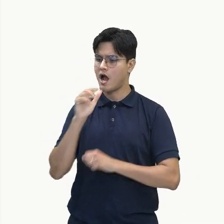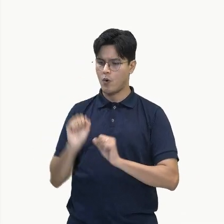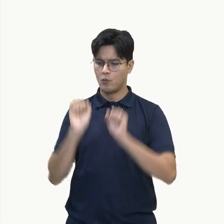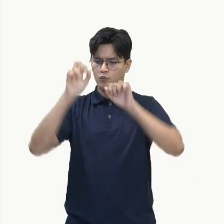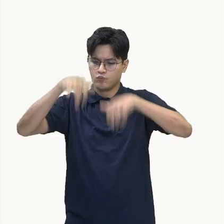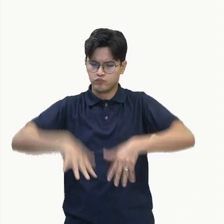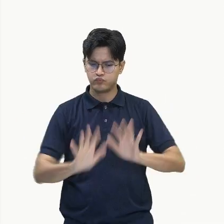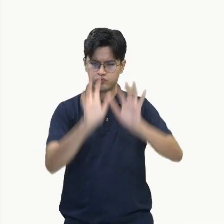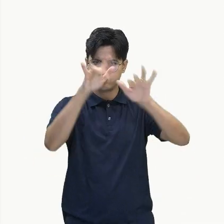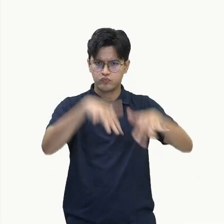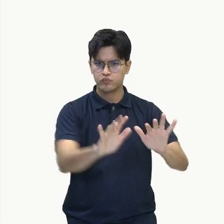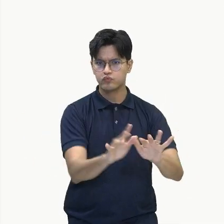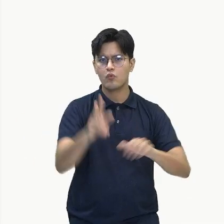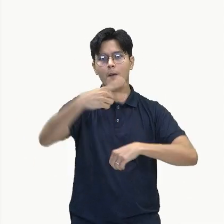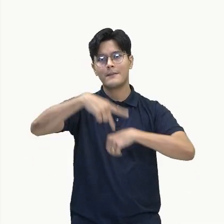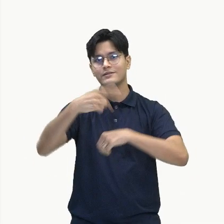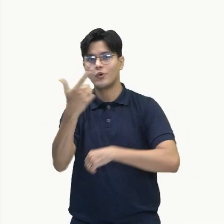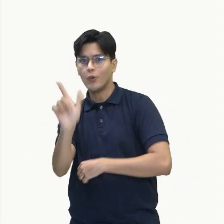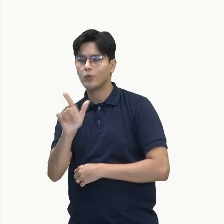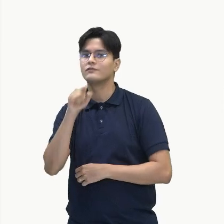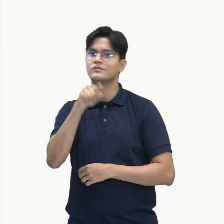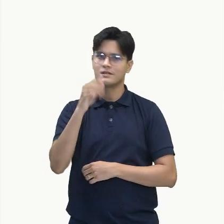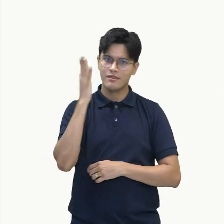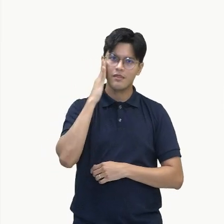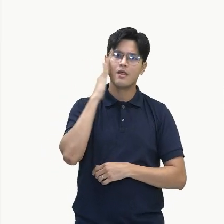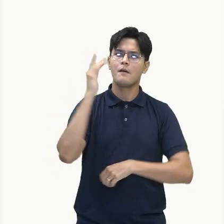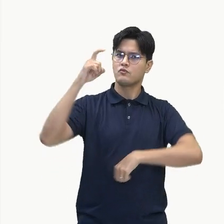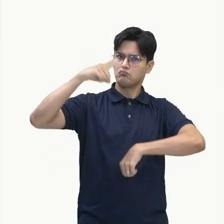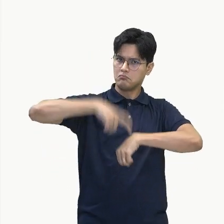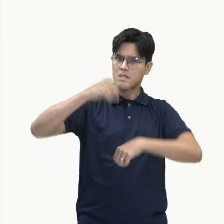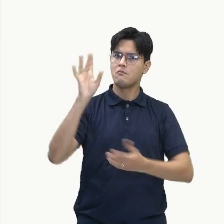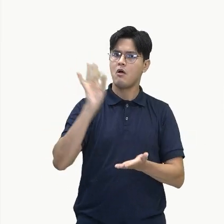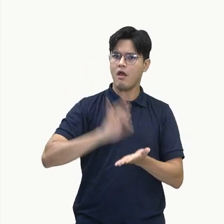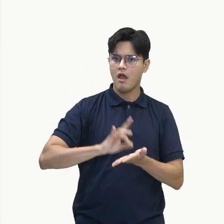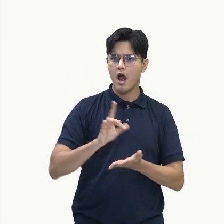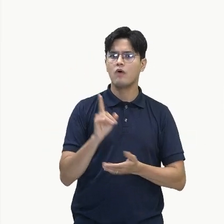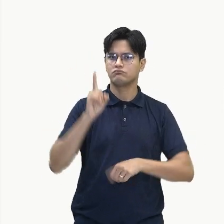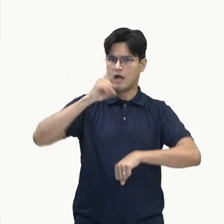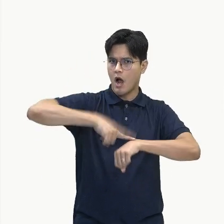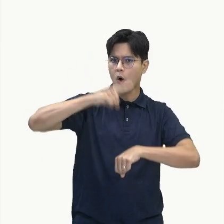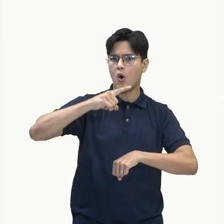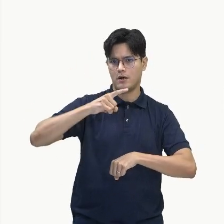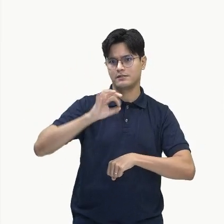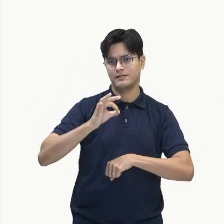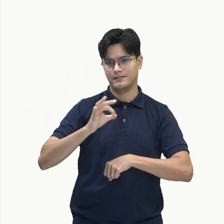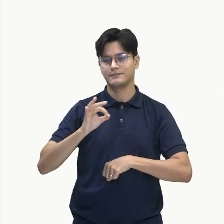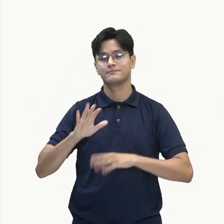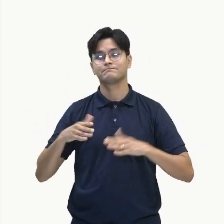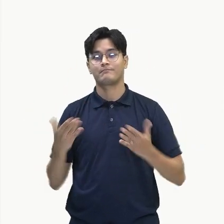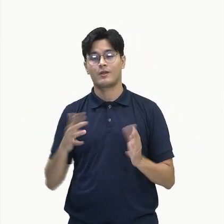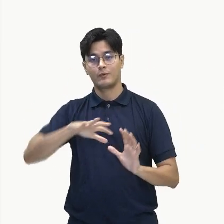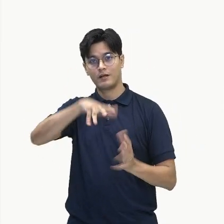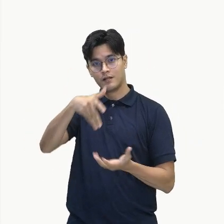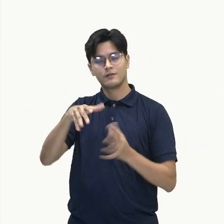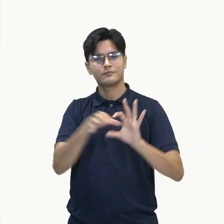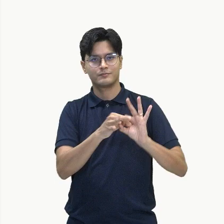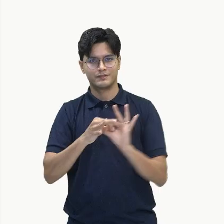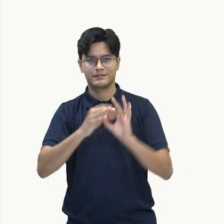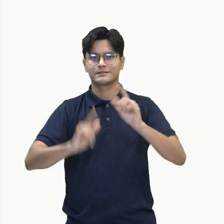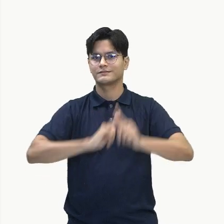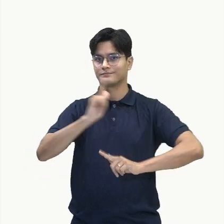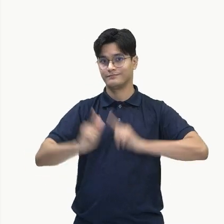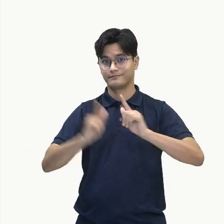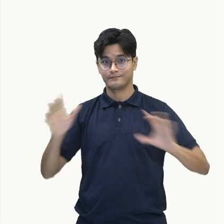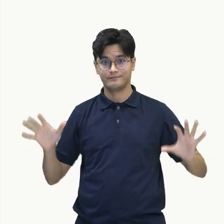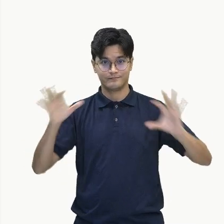mundo globalizado que nós vivemos. A globalização é um fenômeno que está ligado diretamente à evolução do modo de